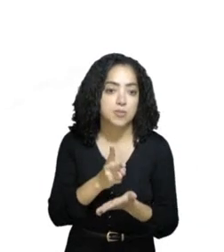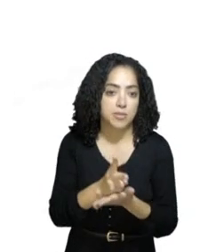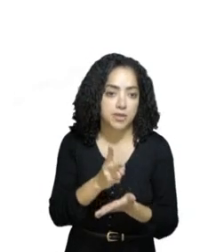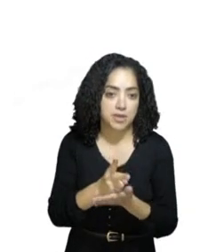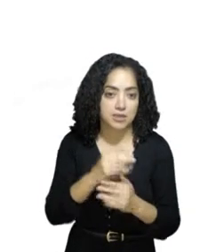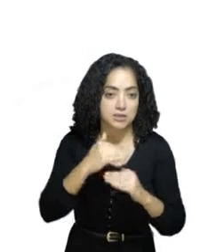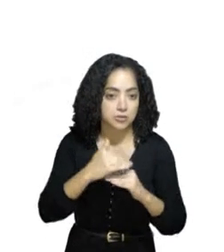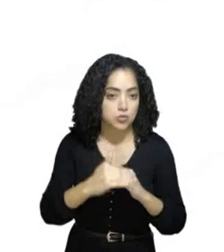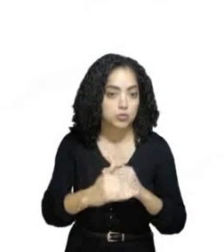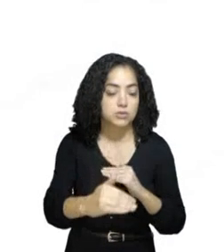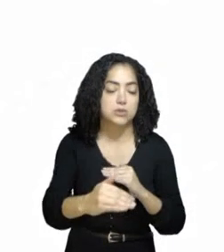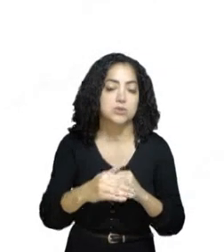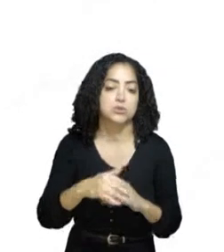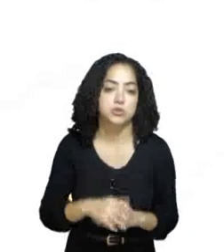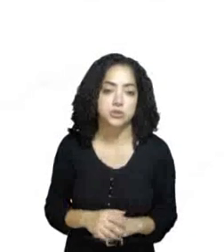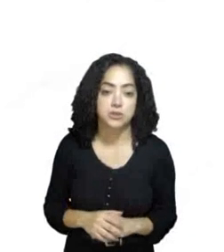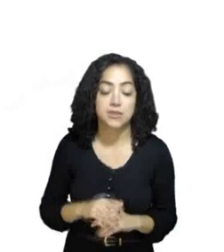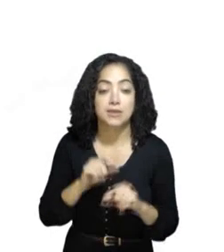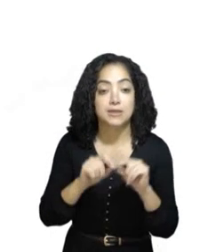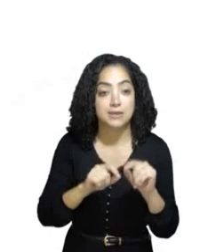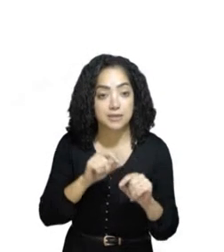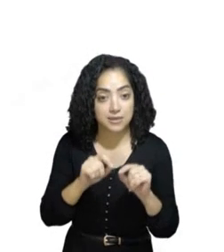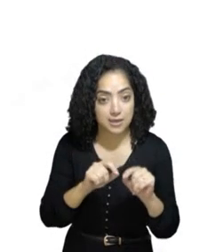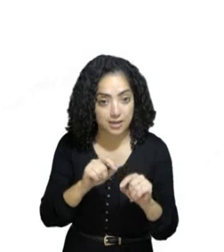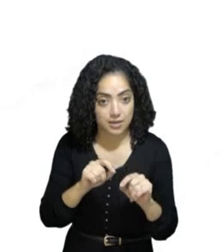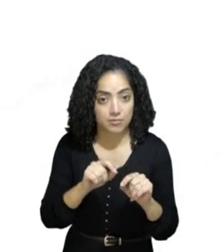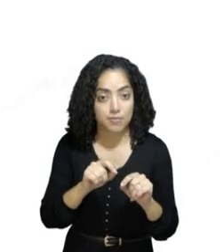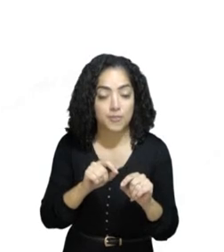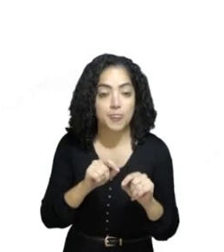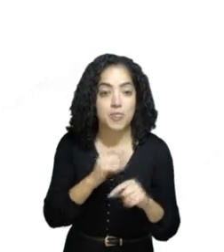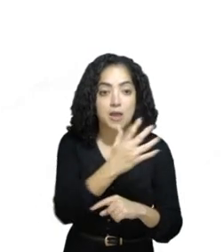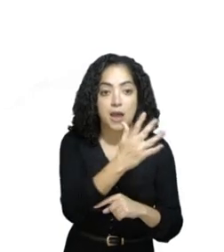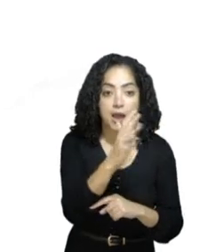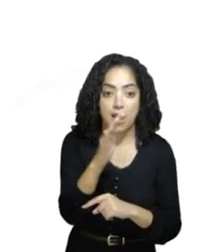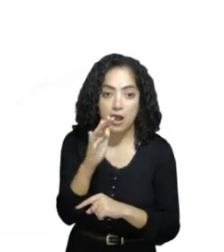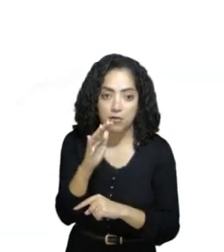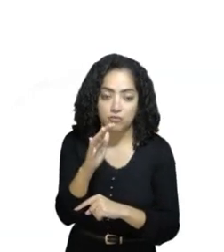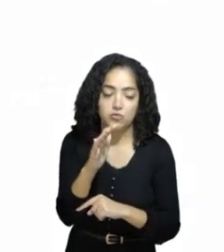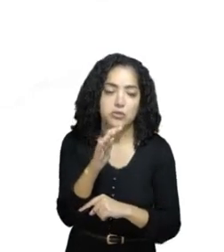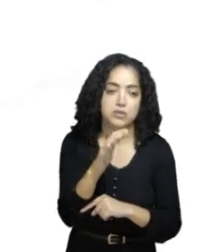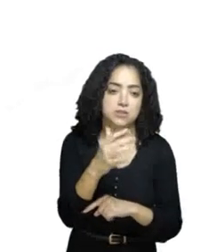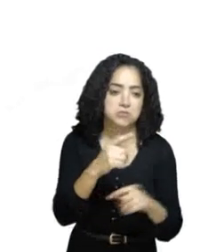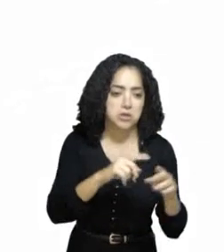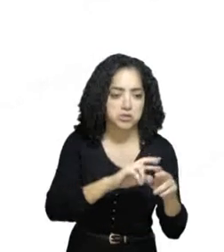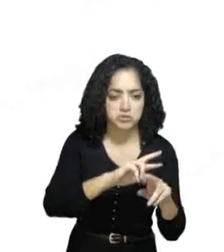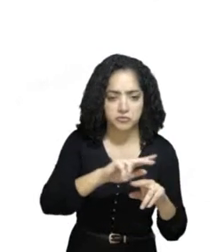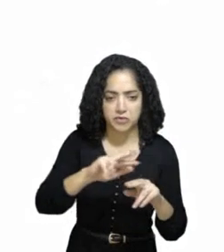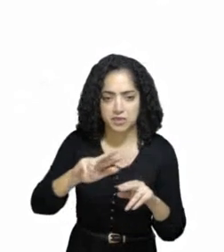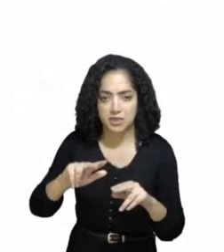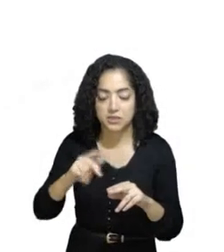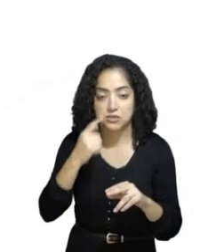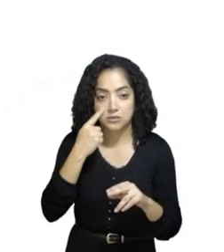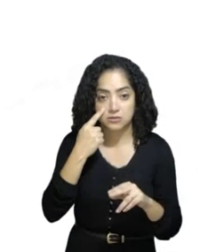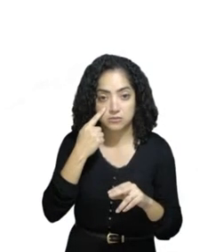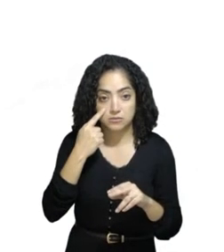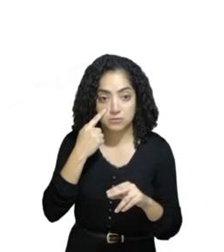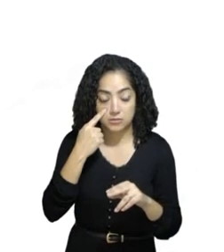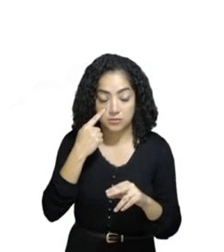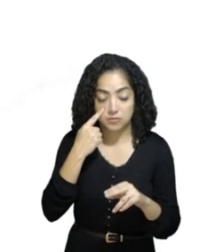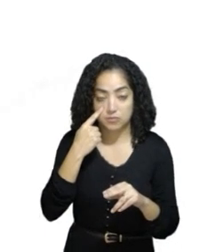constante, que é referente ao surgimento de árvores e arbustos. Observando aquela coluna